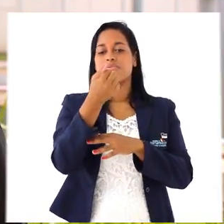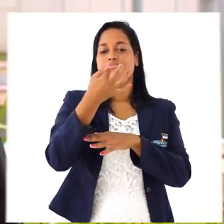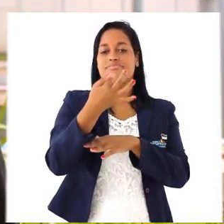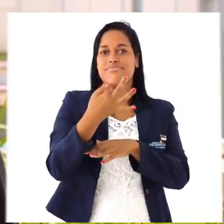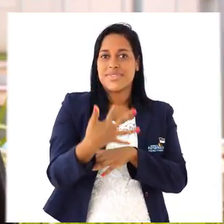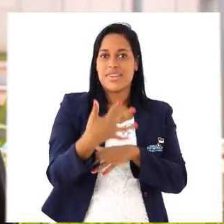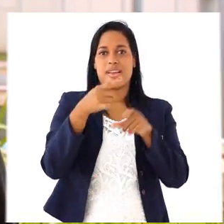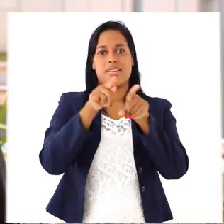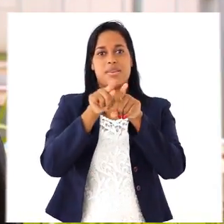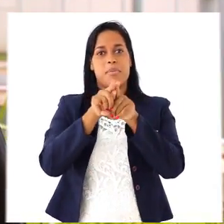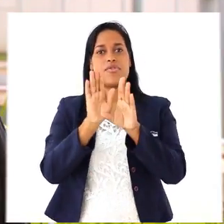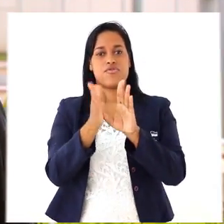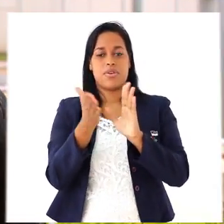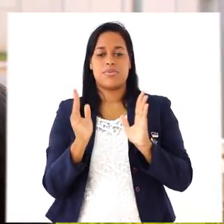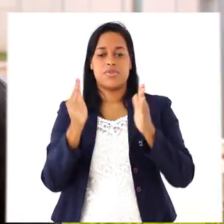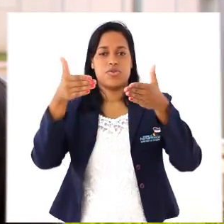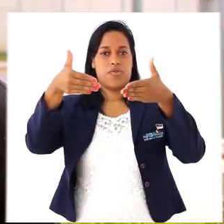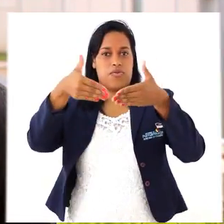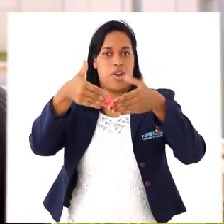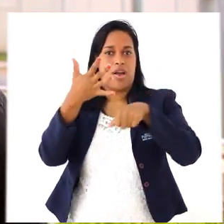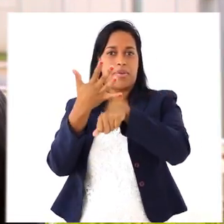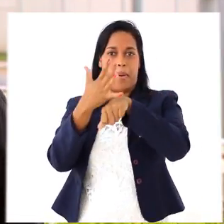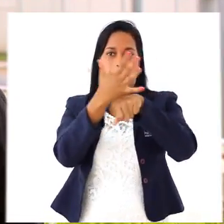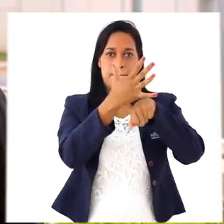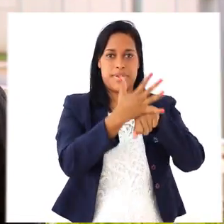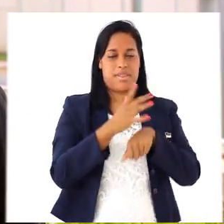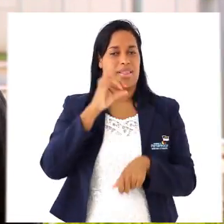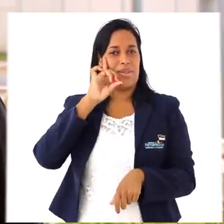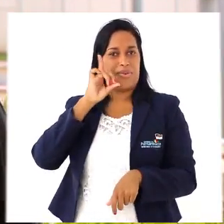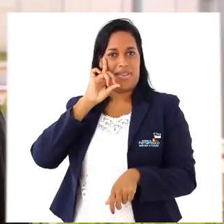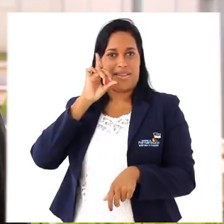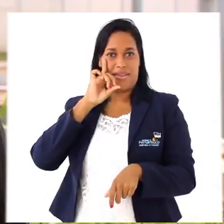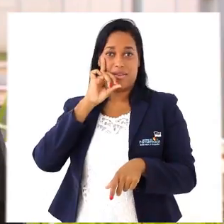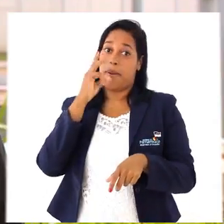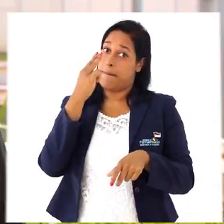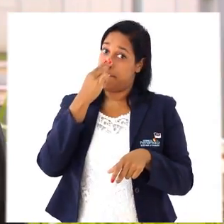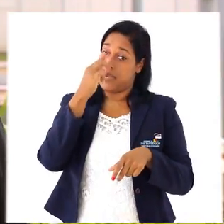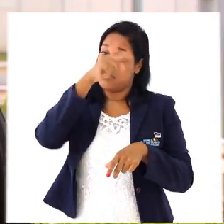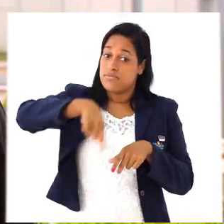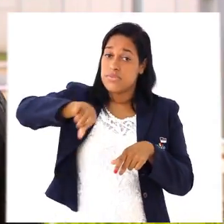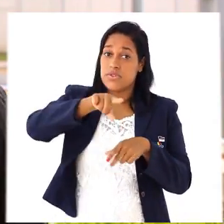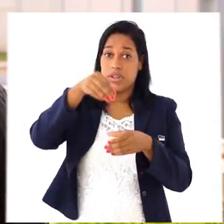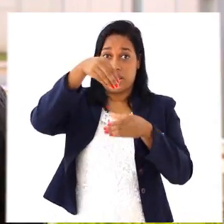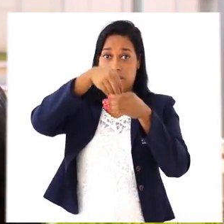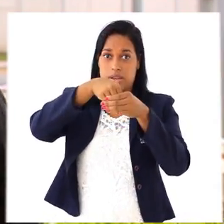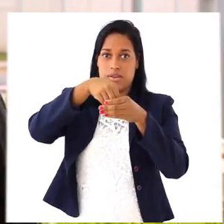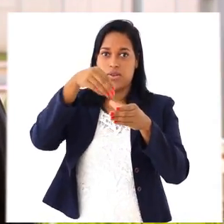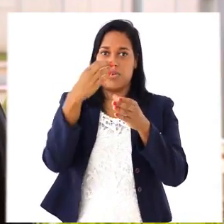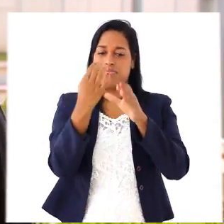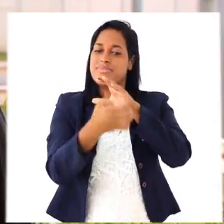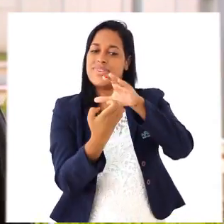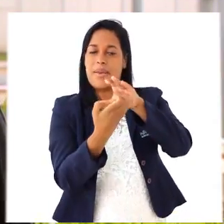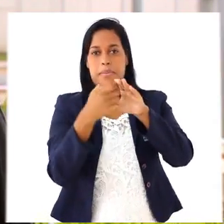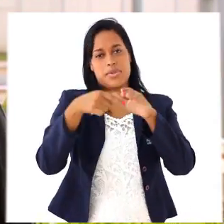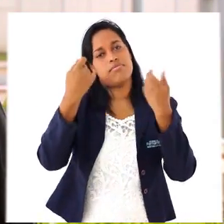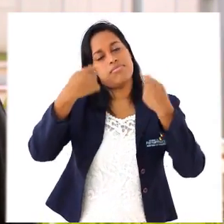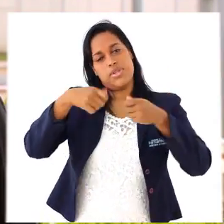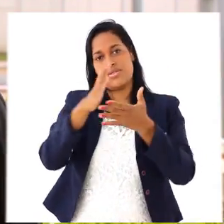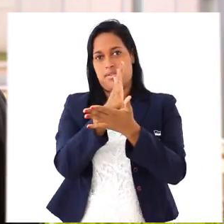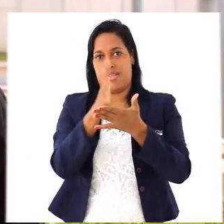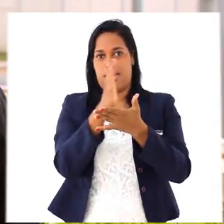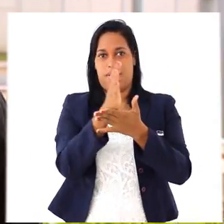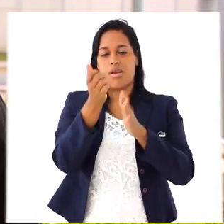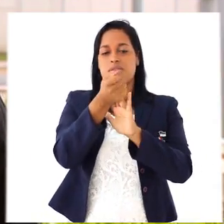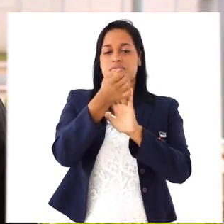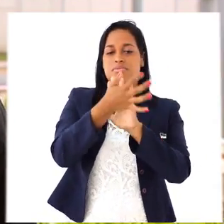e ficou mais aplicado à prática real. Tá? Mesmo você não estando dentro da agroindústria, você vai precisar de algumas